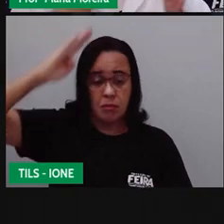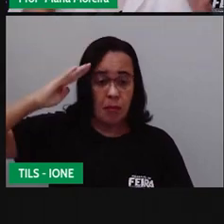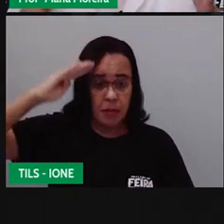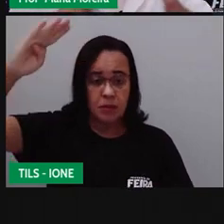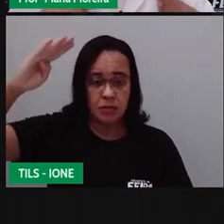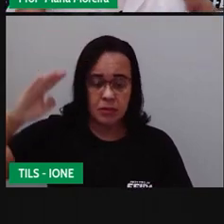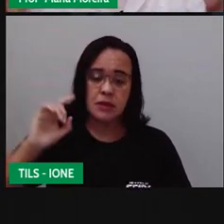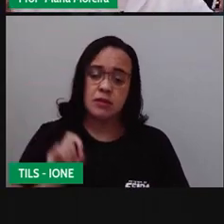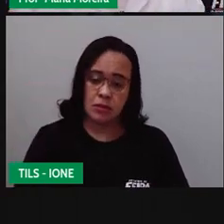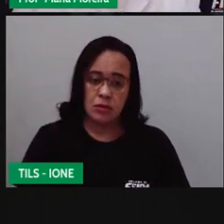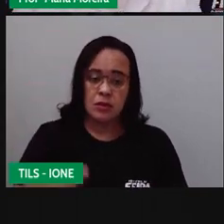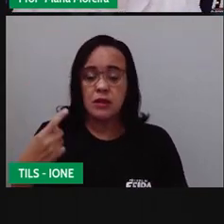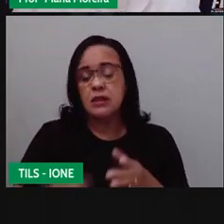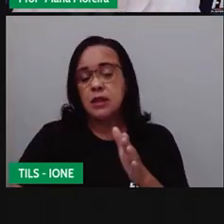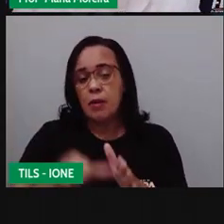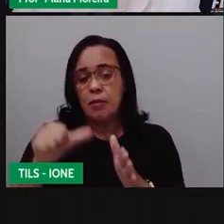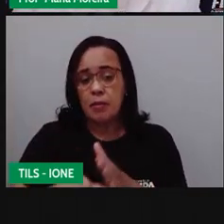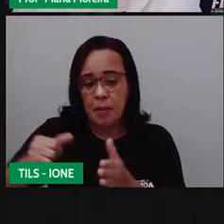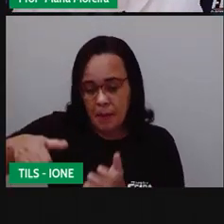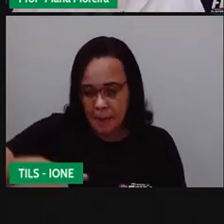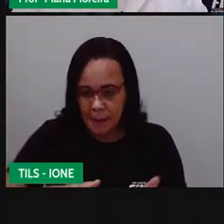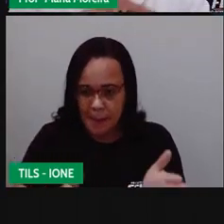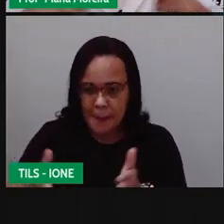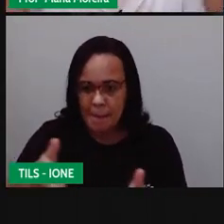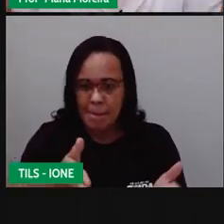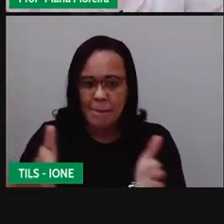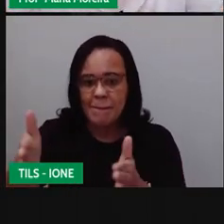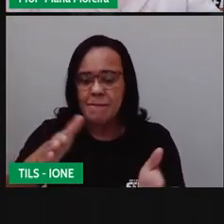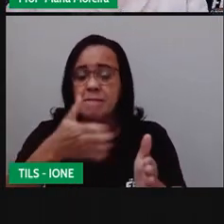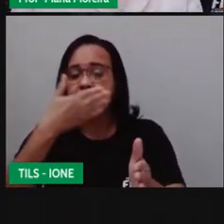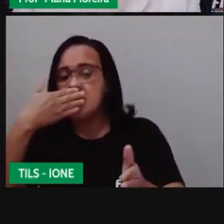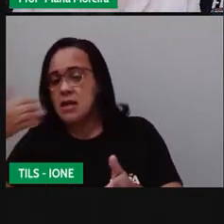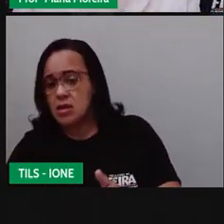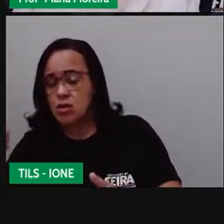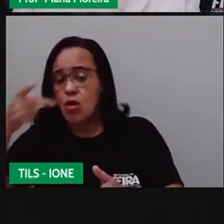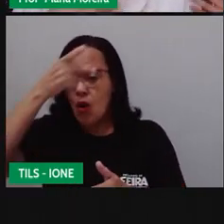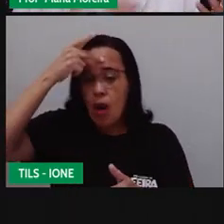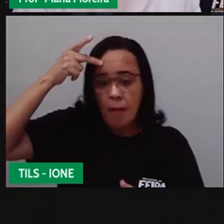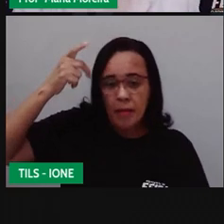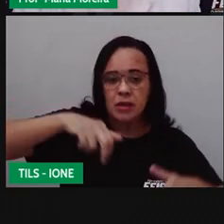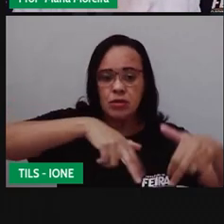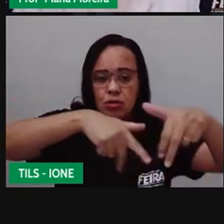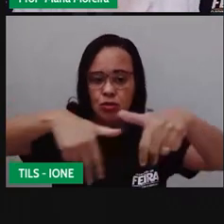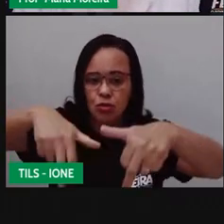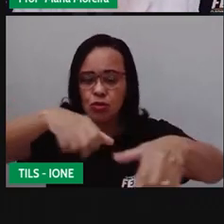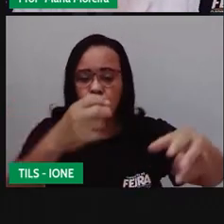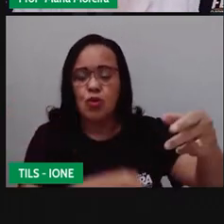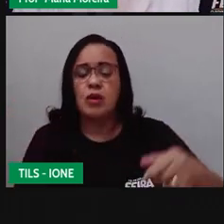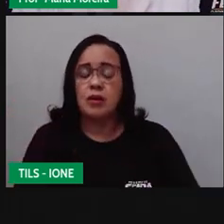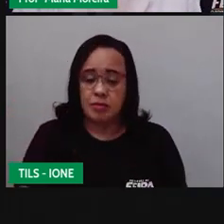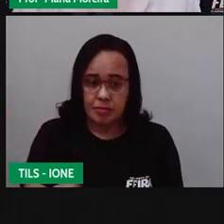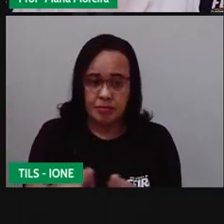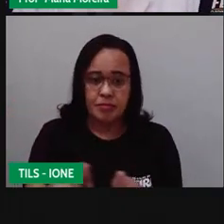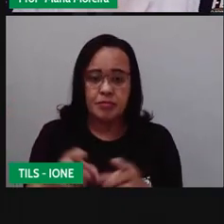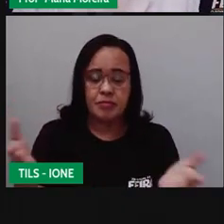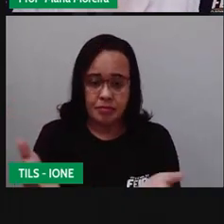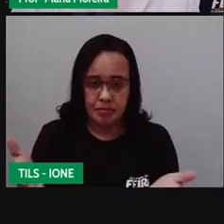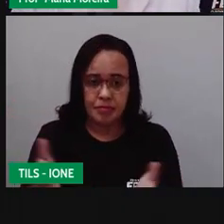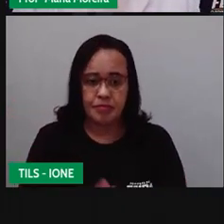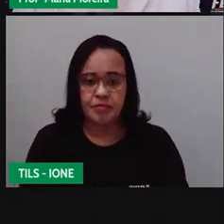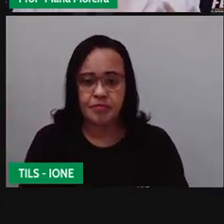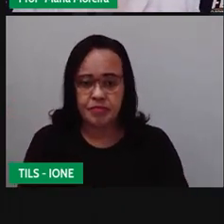uma locomoção das pessoas maior, para um trânsito melhor do que dos meios de transporte terrestre.